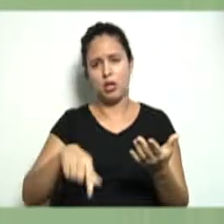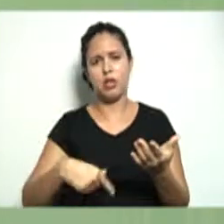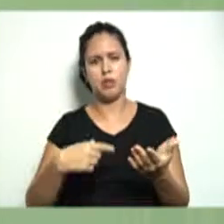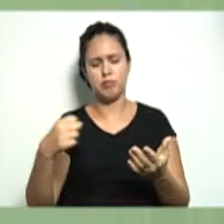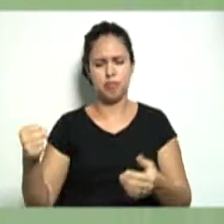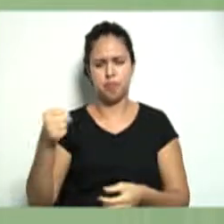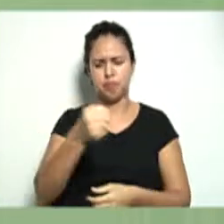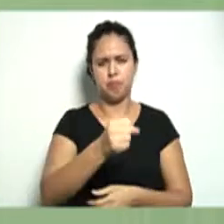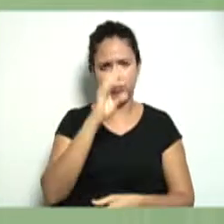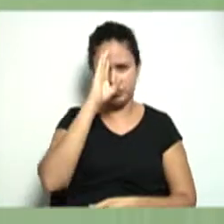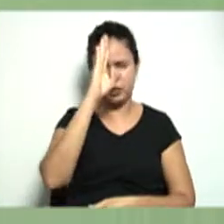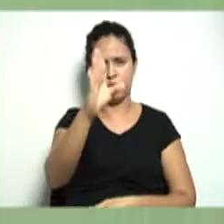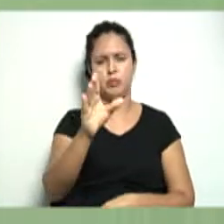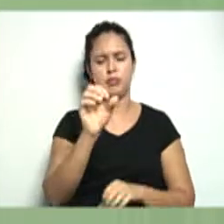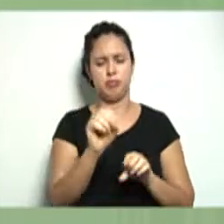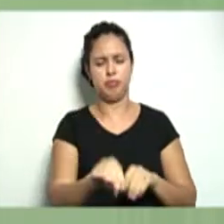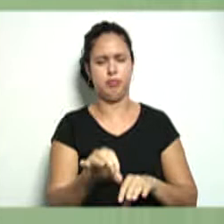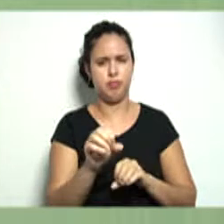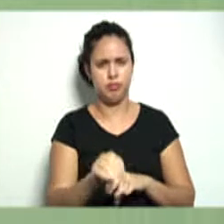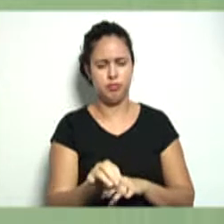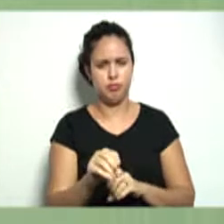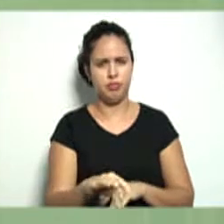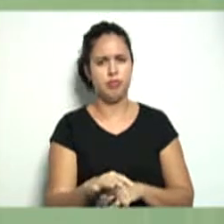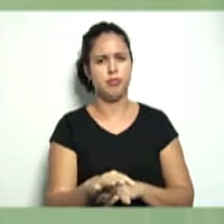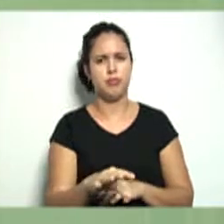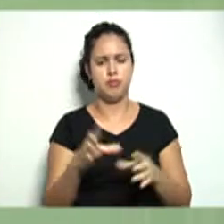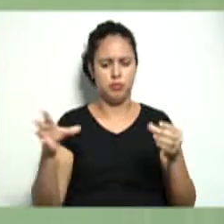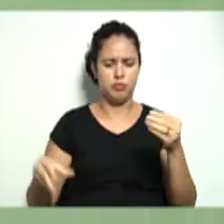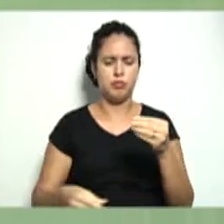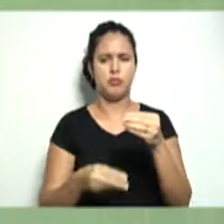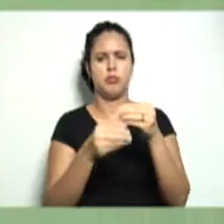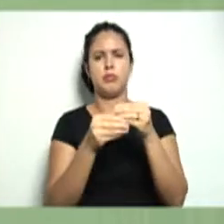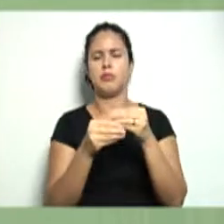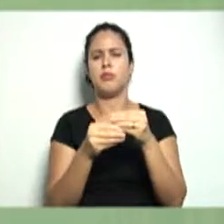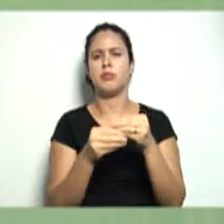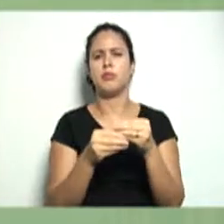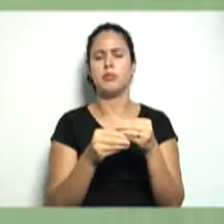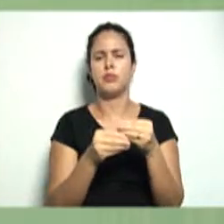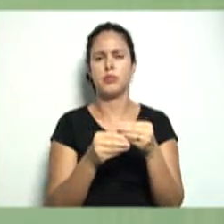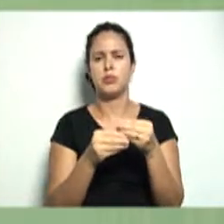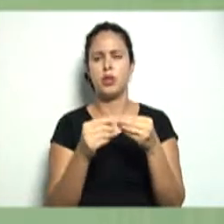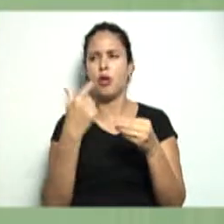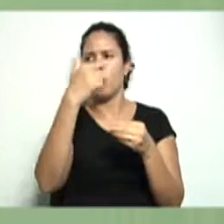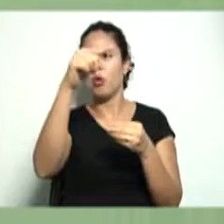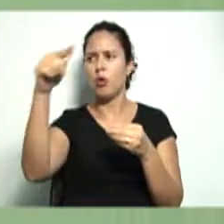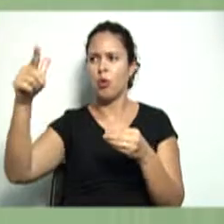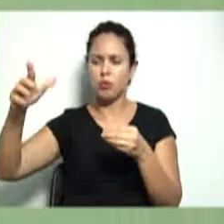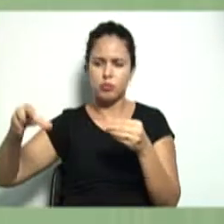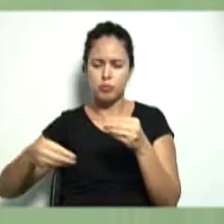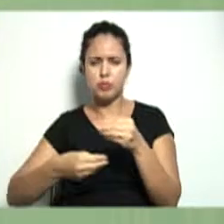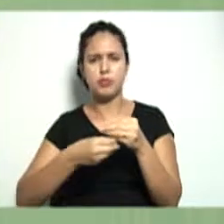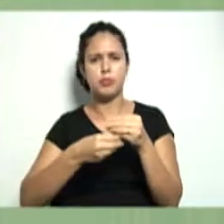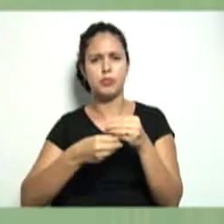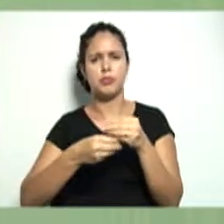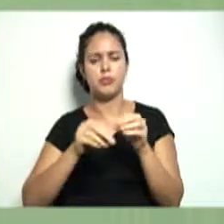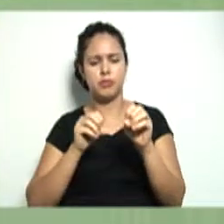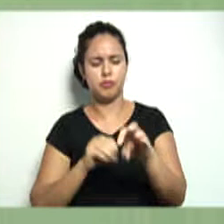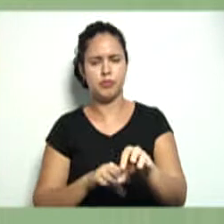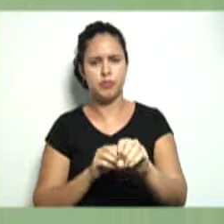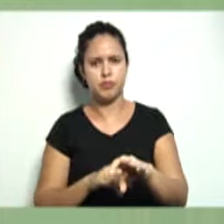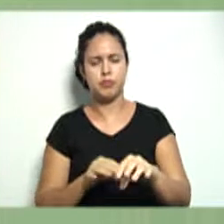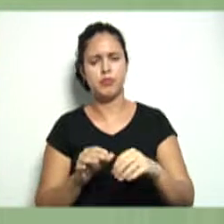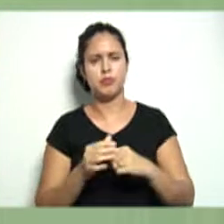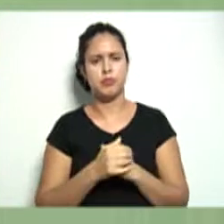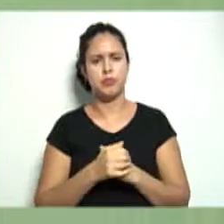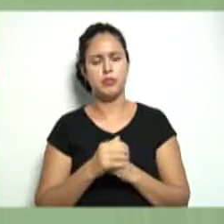e dominante de educação, a suplantar todas as outras formas de educação. Certo? Isso